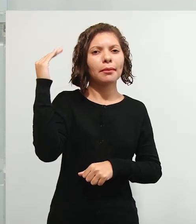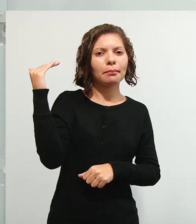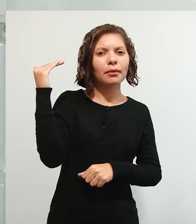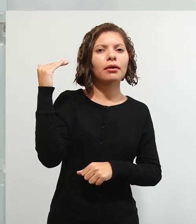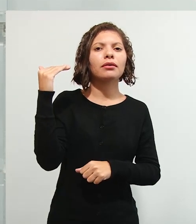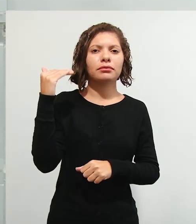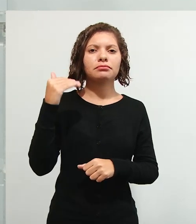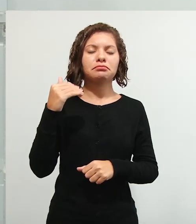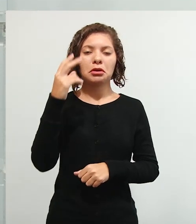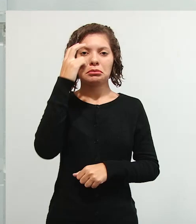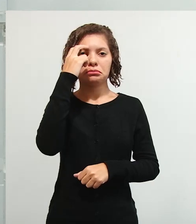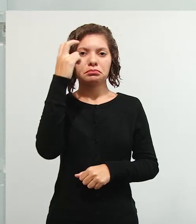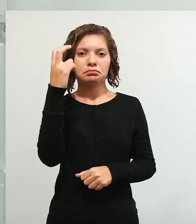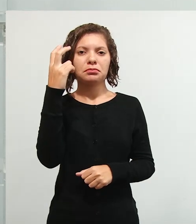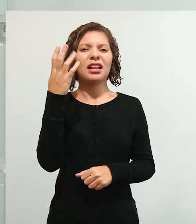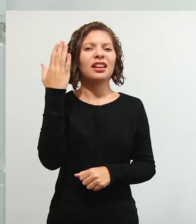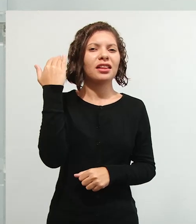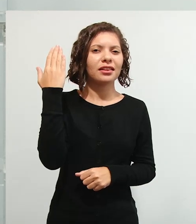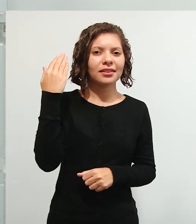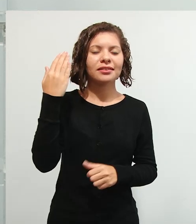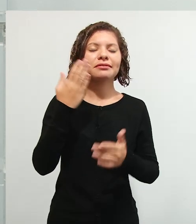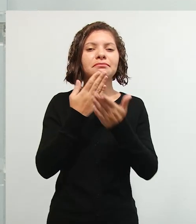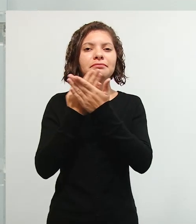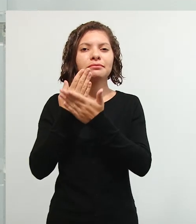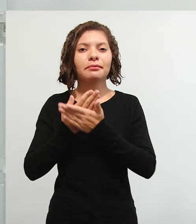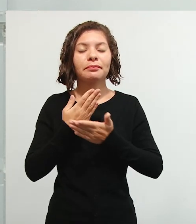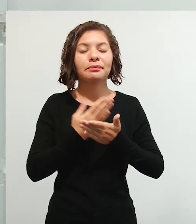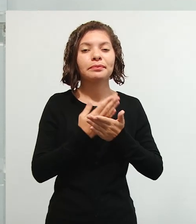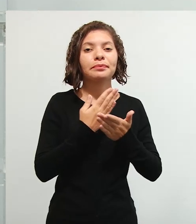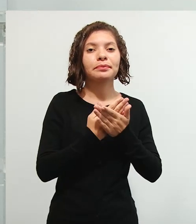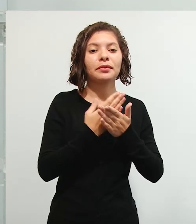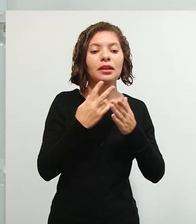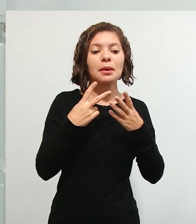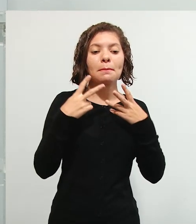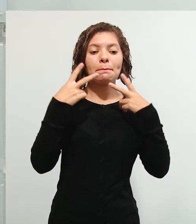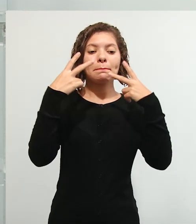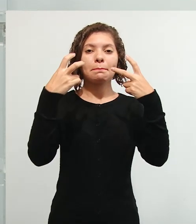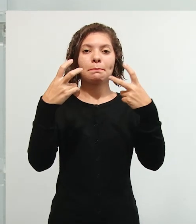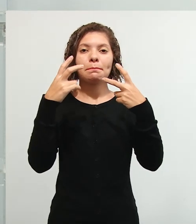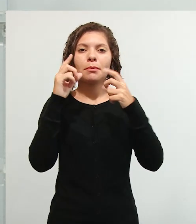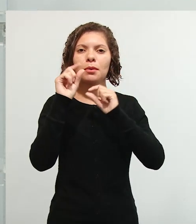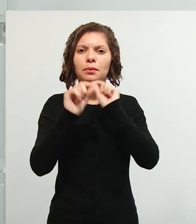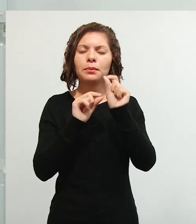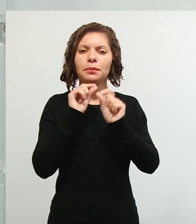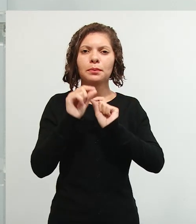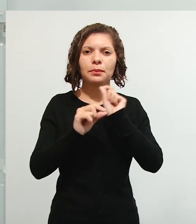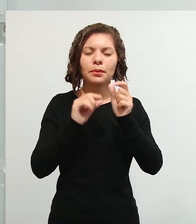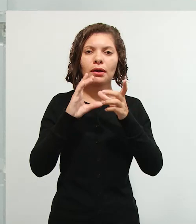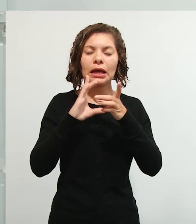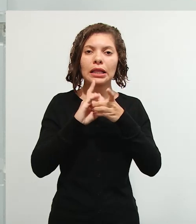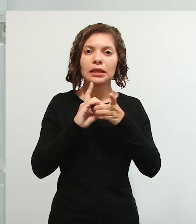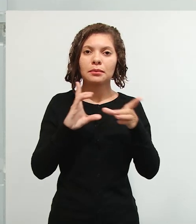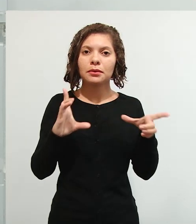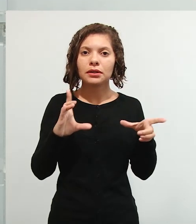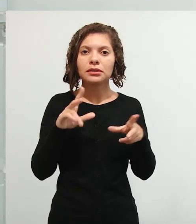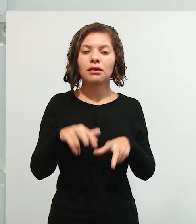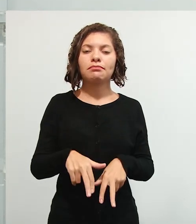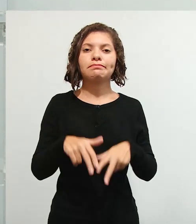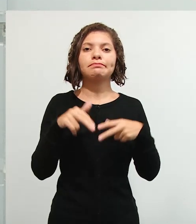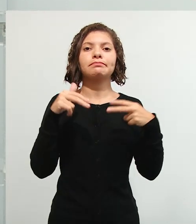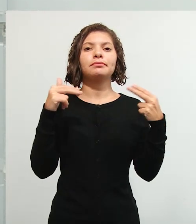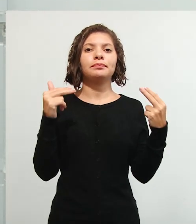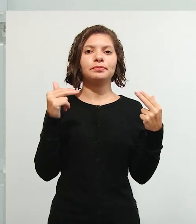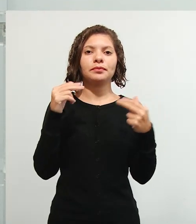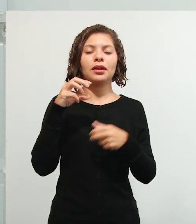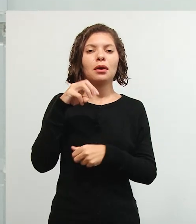pesquisadores renomados, né, à época, e começou-se a perceber que a democracia